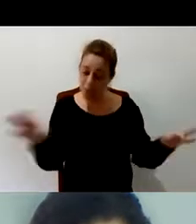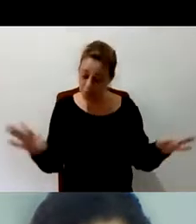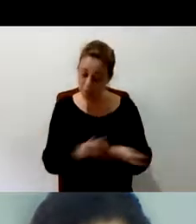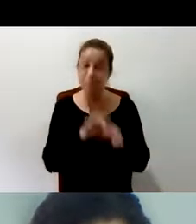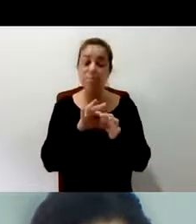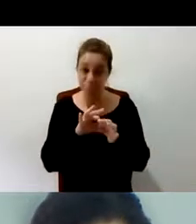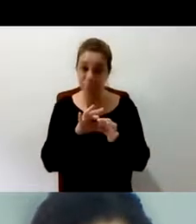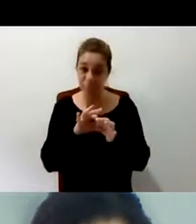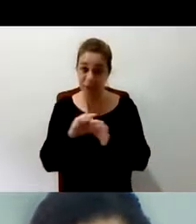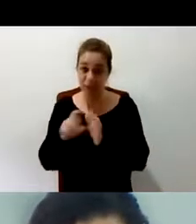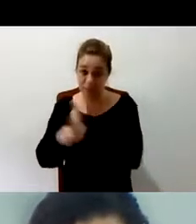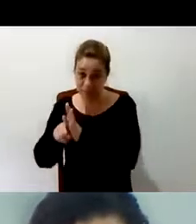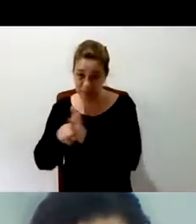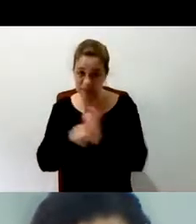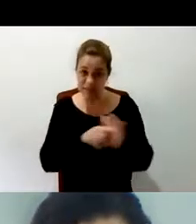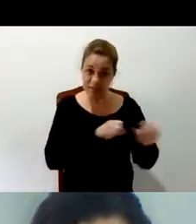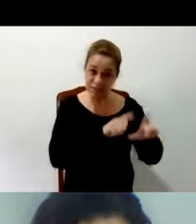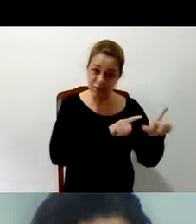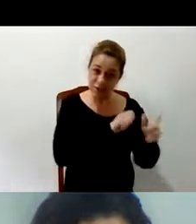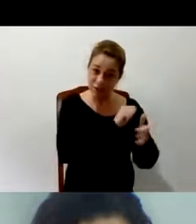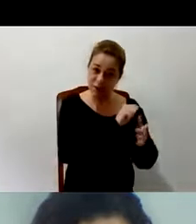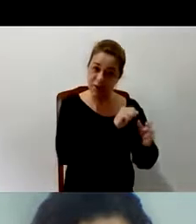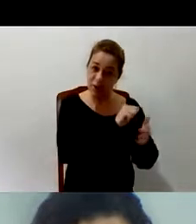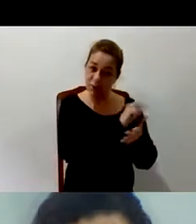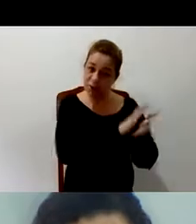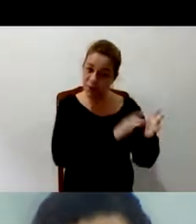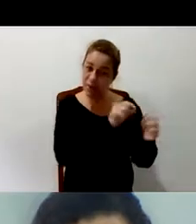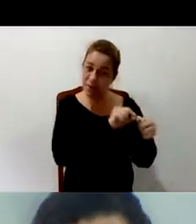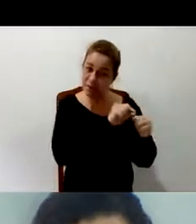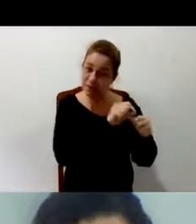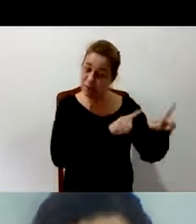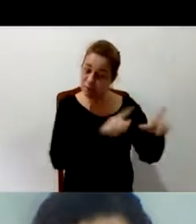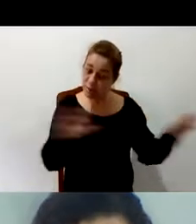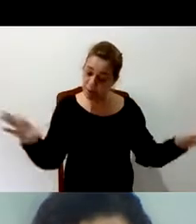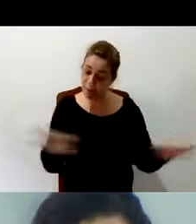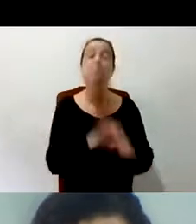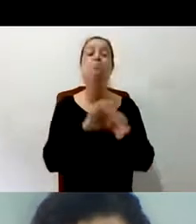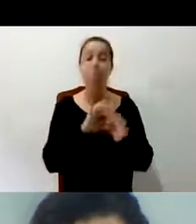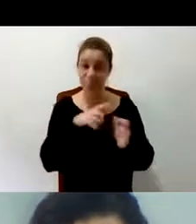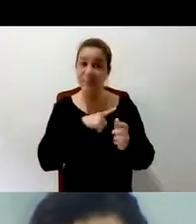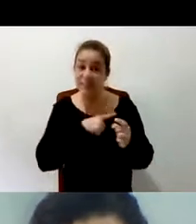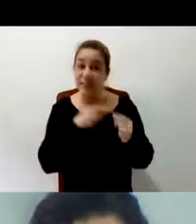do chão de fábrica. Então, eu queria que vocês comentassem assim, como é que vocês estão compreendendo,